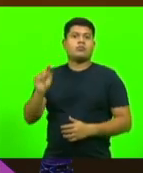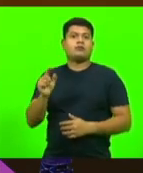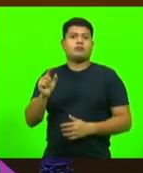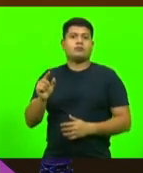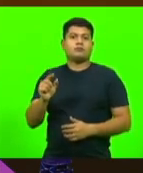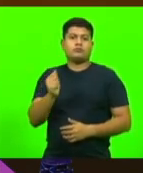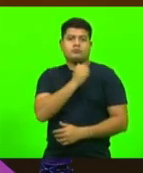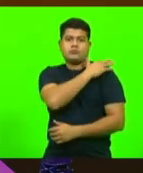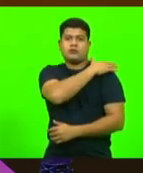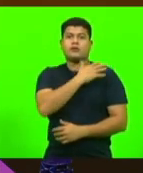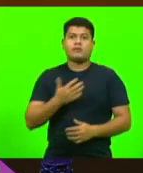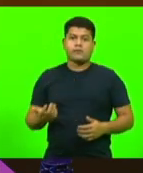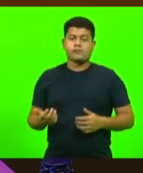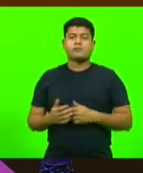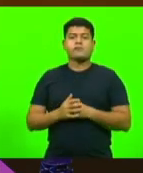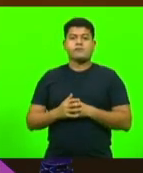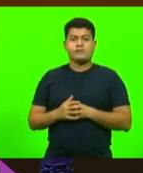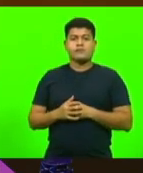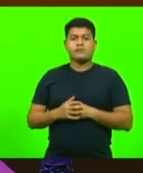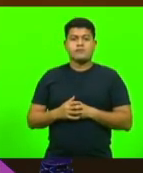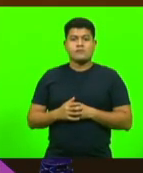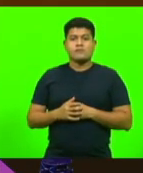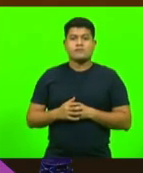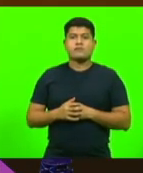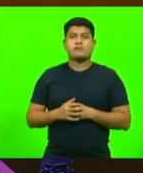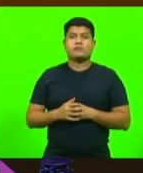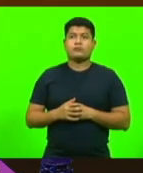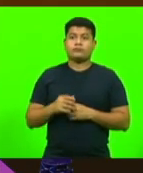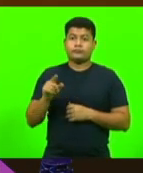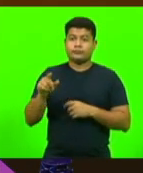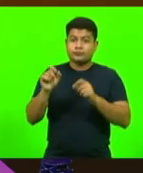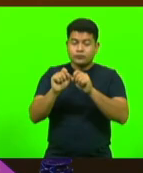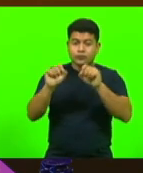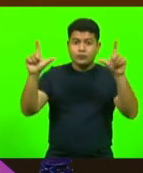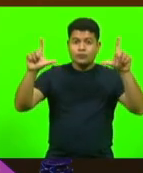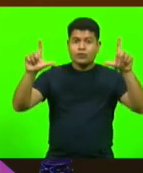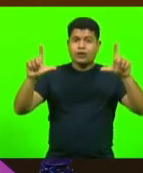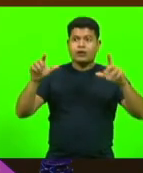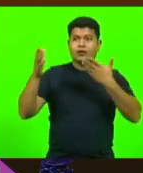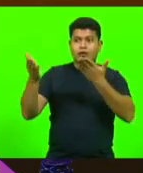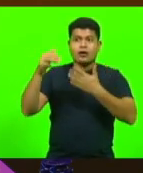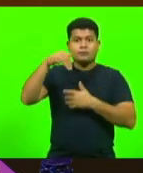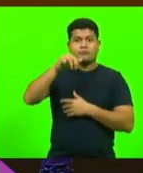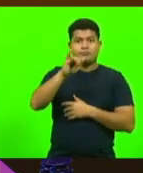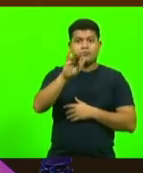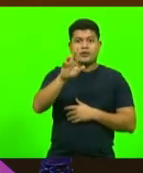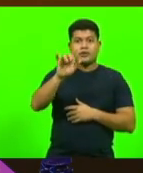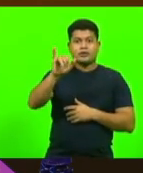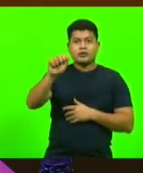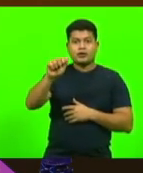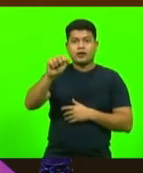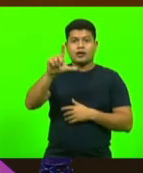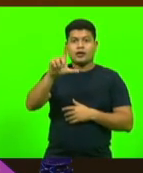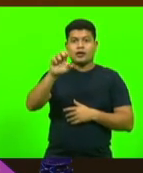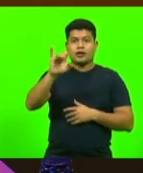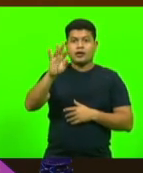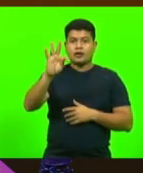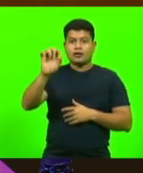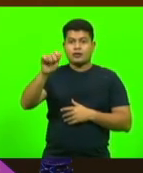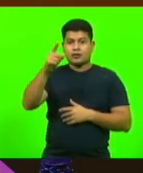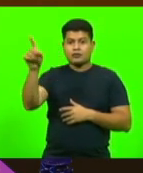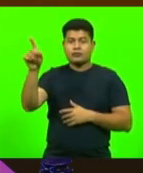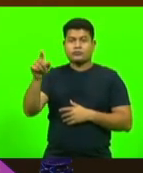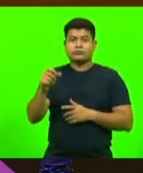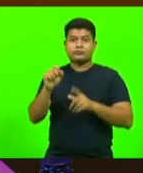e inclusive essa essa questão aqui chamou atenção da Miriam Leitão né a Miriam Leitão fez uma reportagem no dia vinte e dois